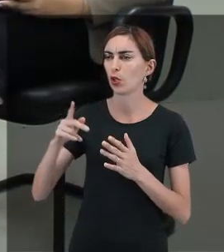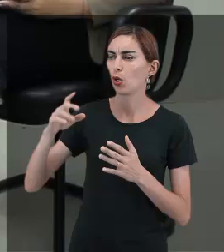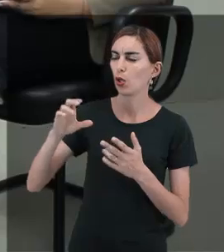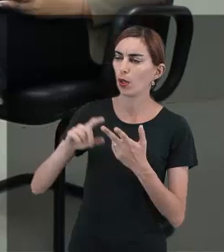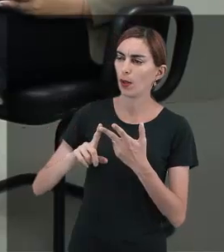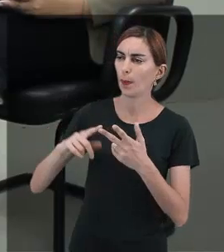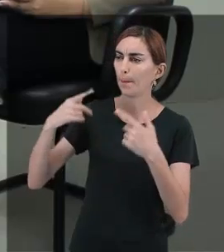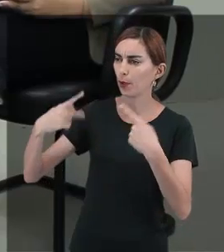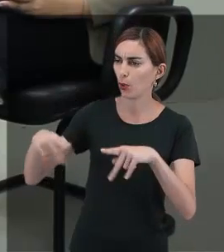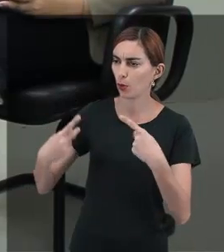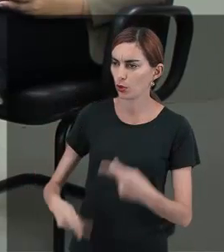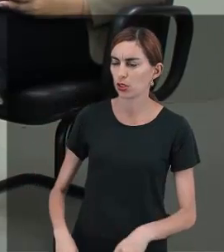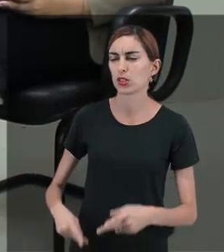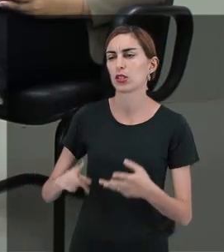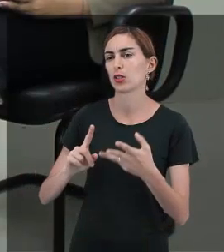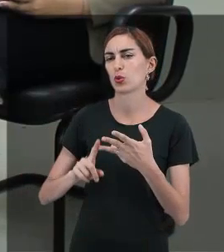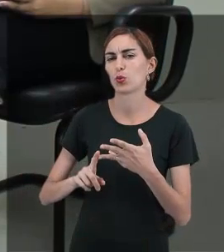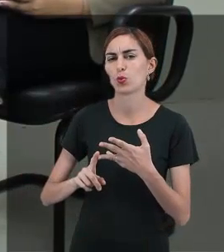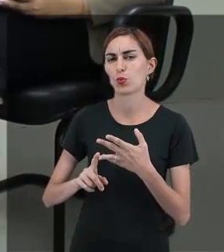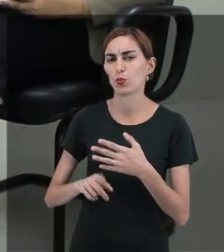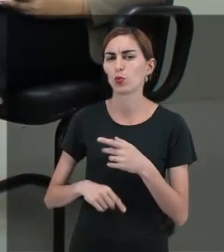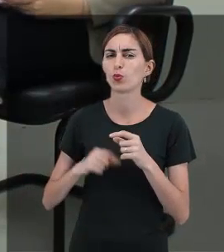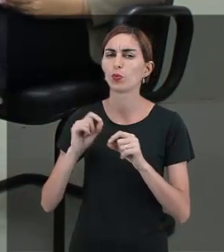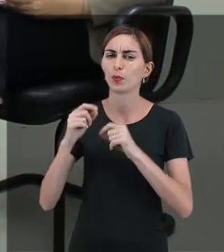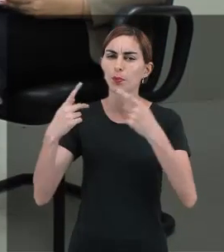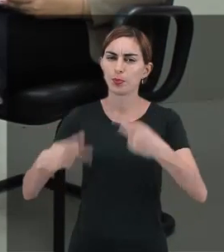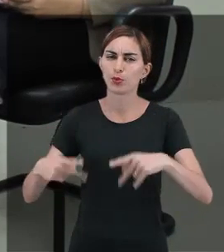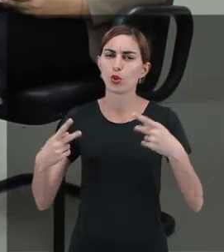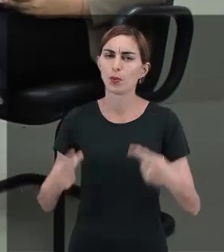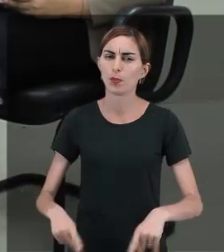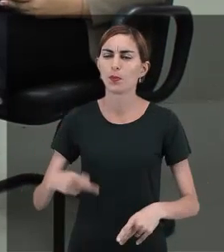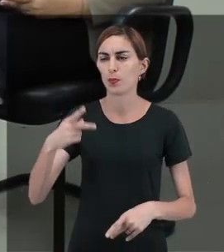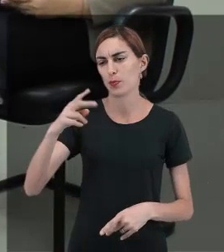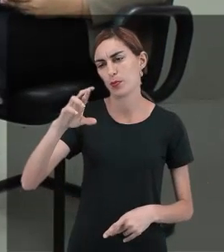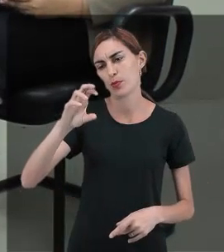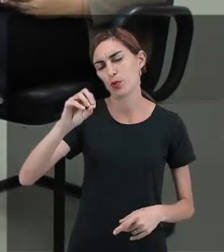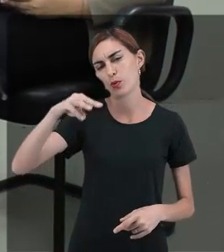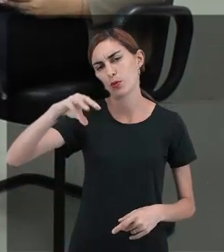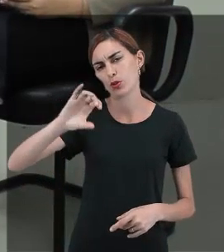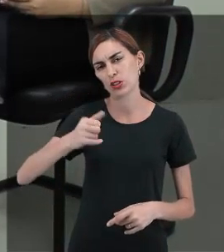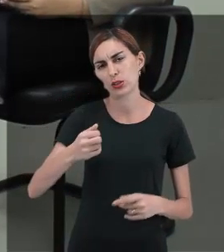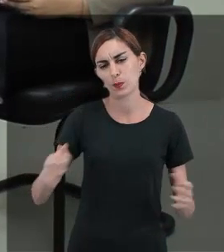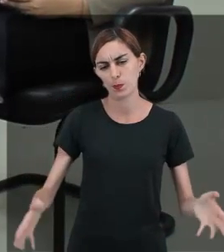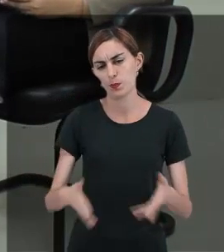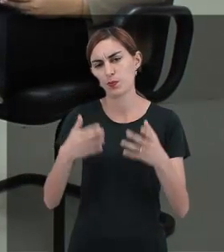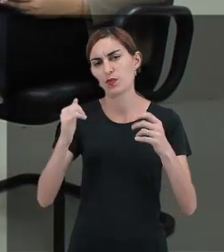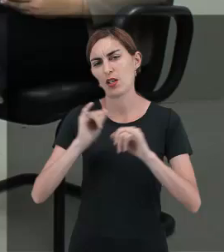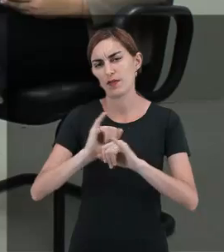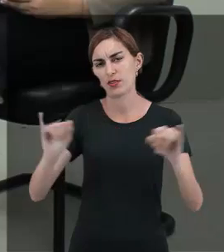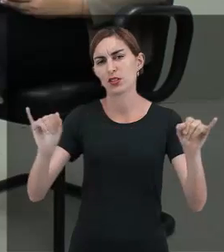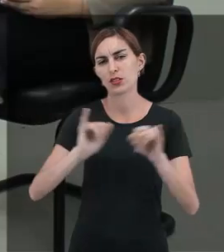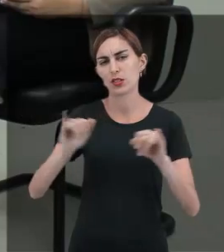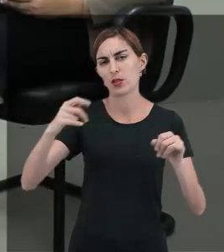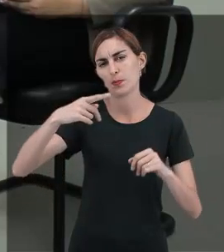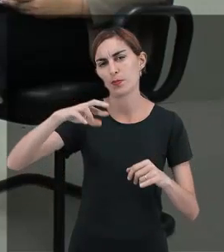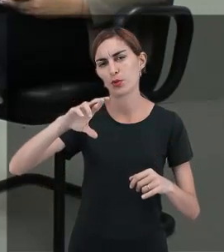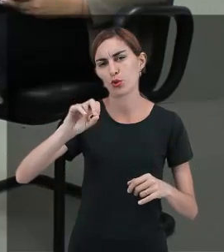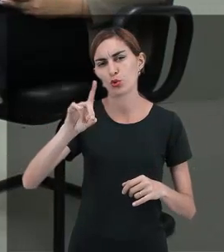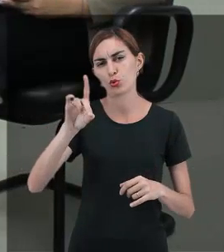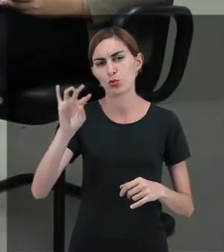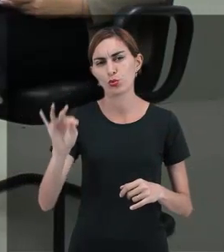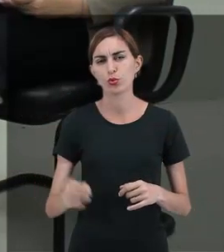promoção e comunicação? Promoção. Eu digo muito que promoção é o ato de promover o produto. Eu só consigo promover o produto me